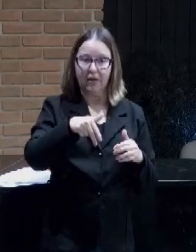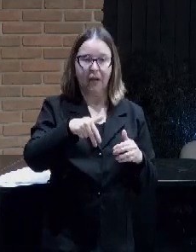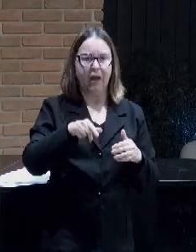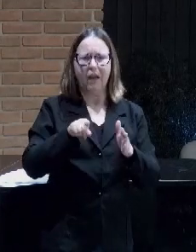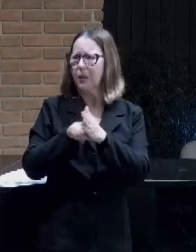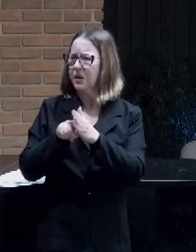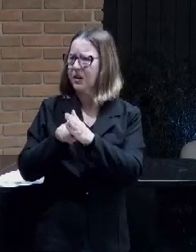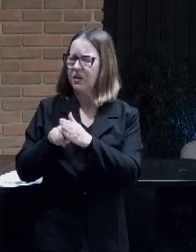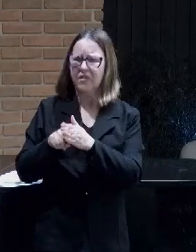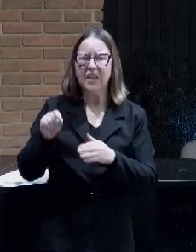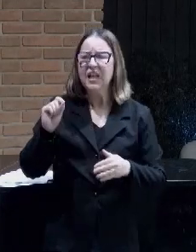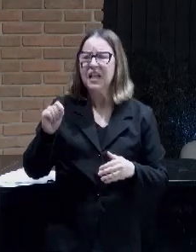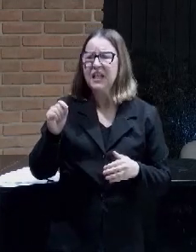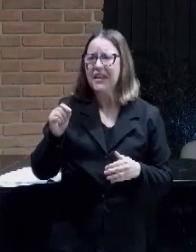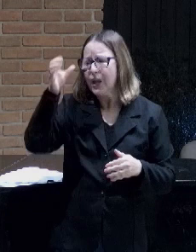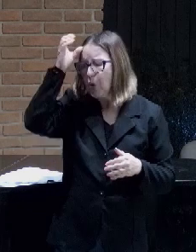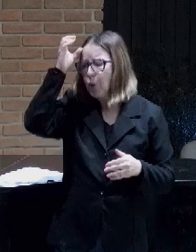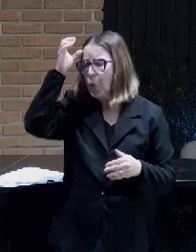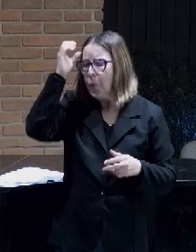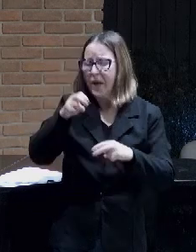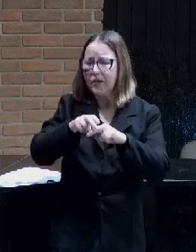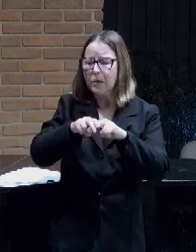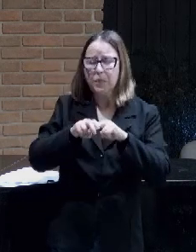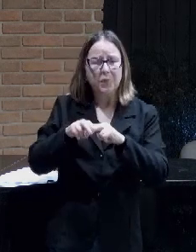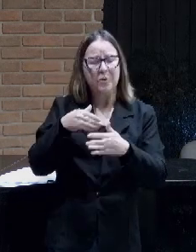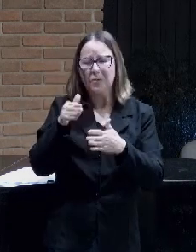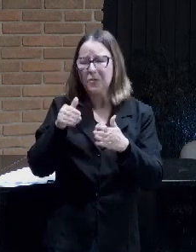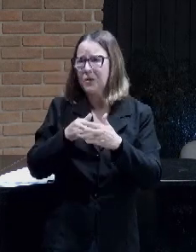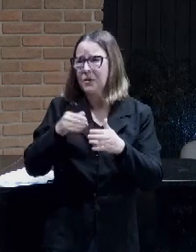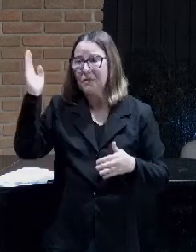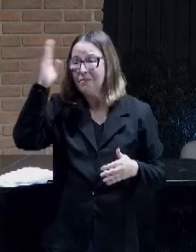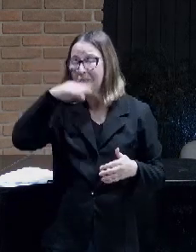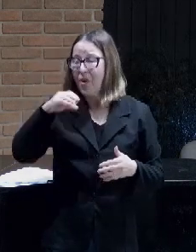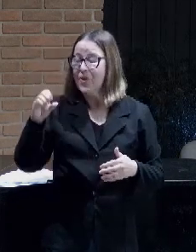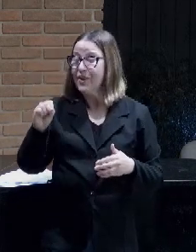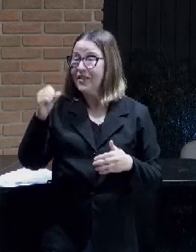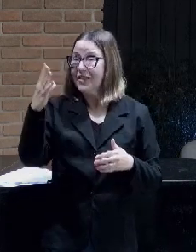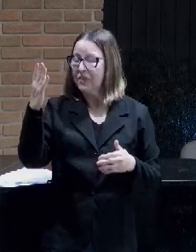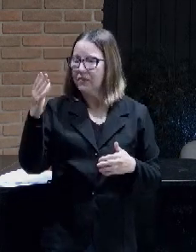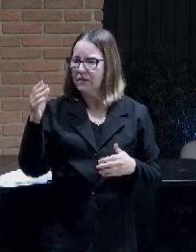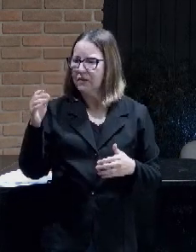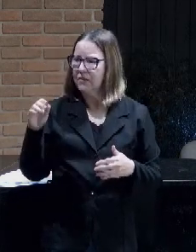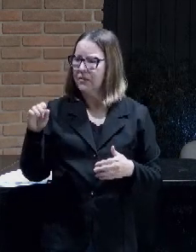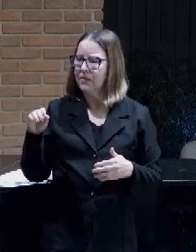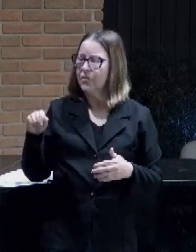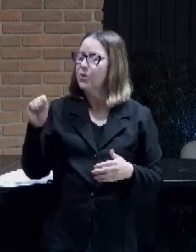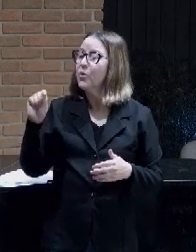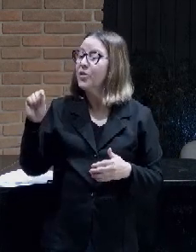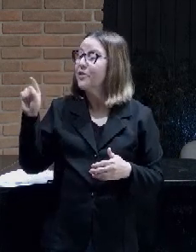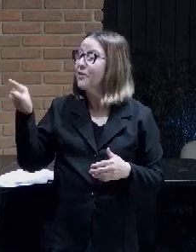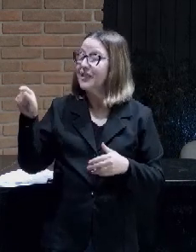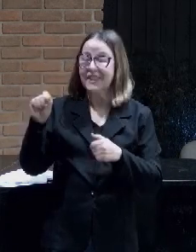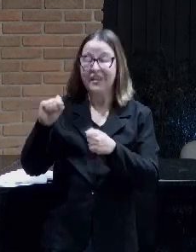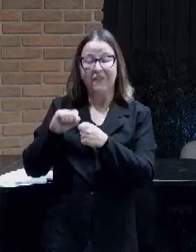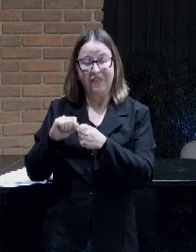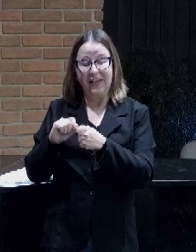o culpado por este mal que nos aconteceu? Qual é a sua ocupação? De onde você vem? Qual a sua terra e de que povo